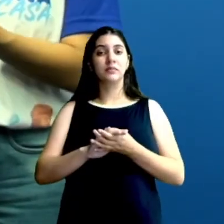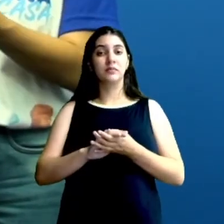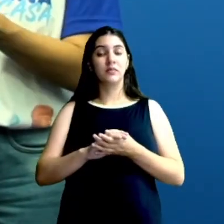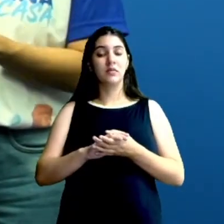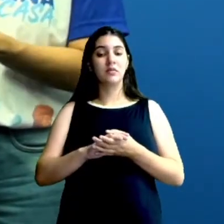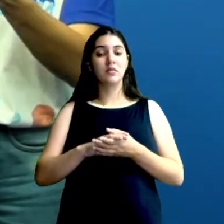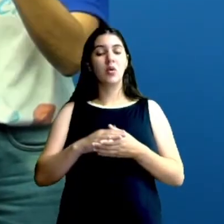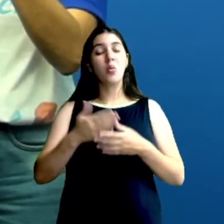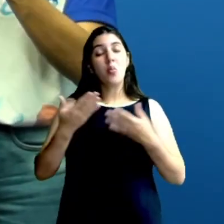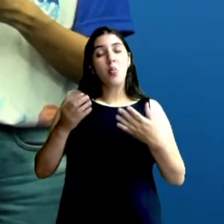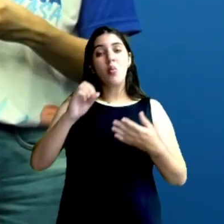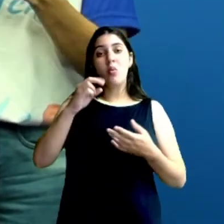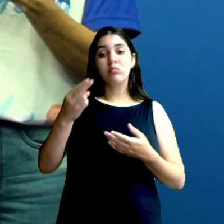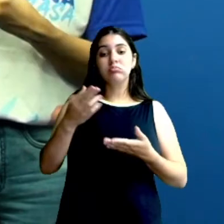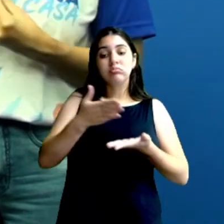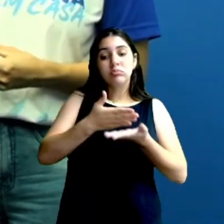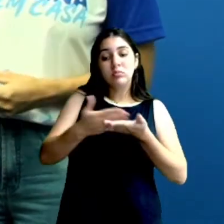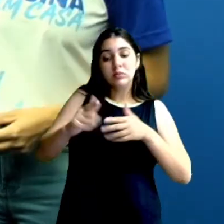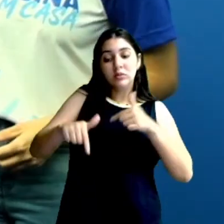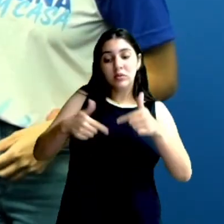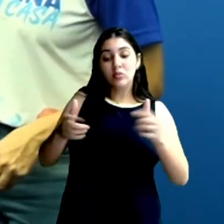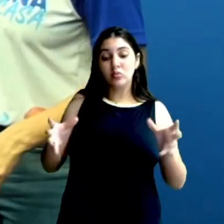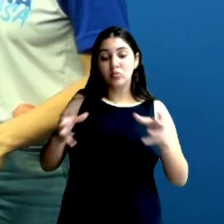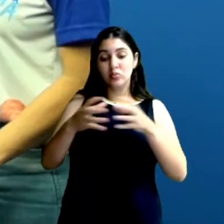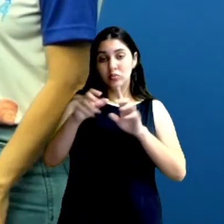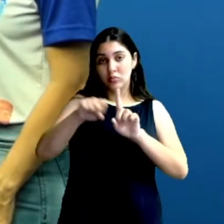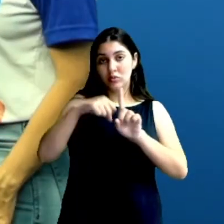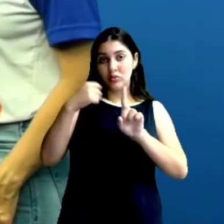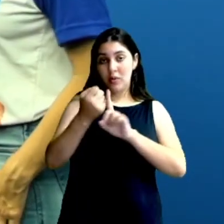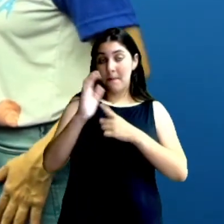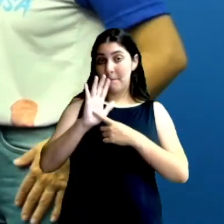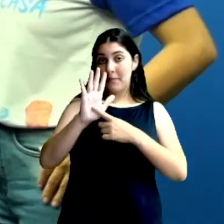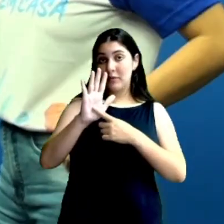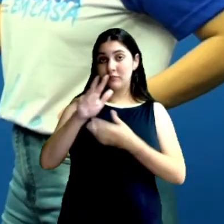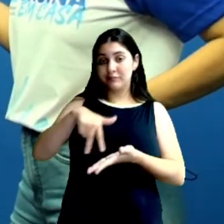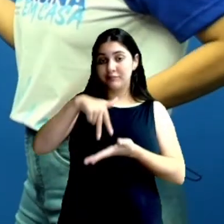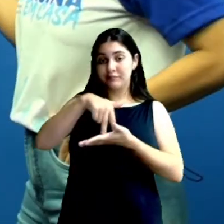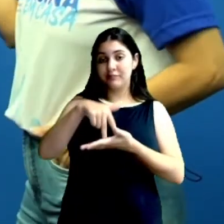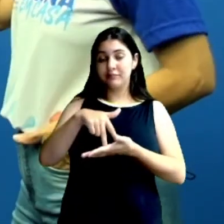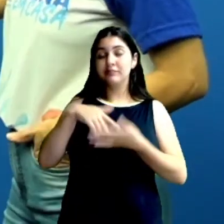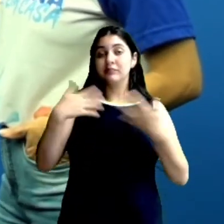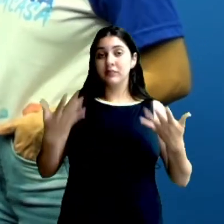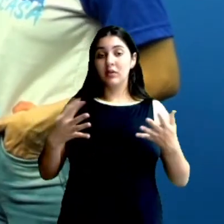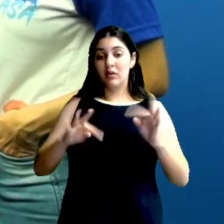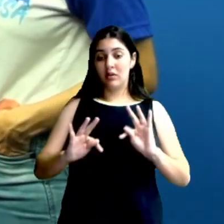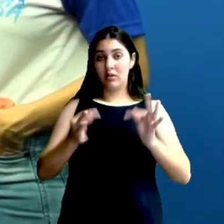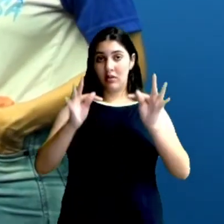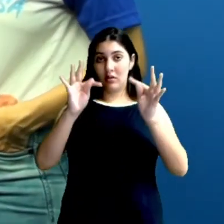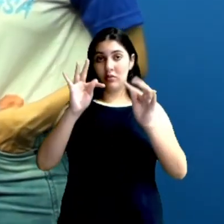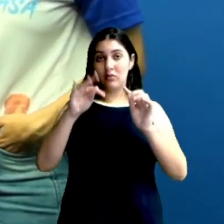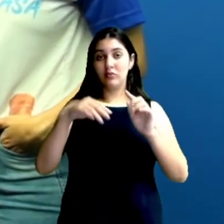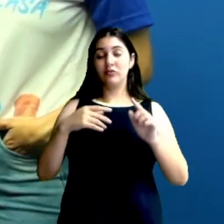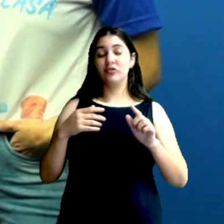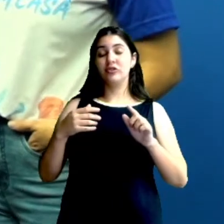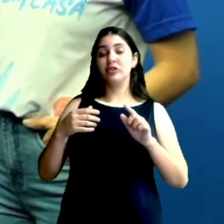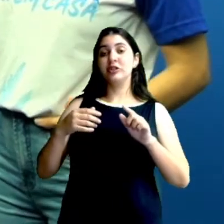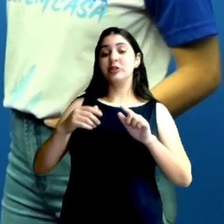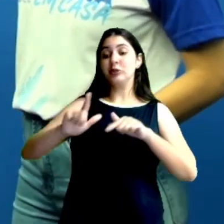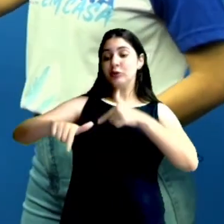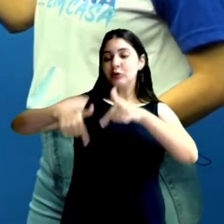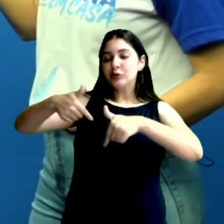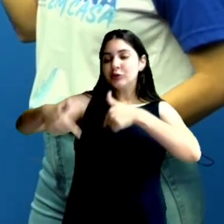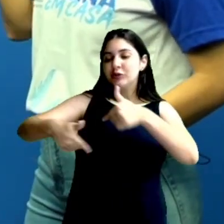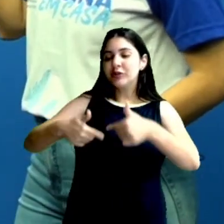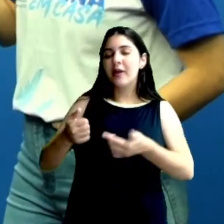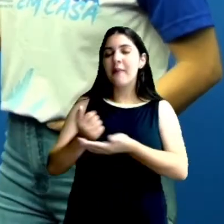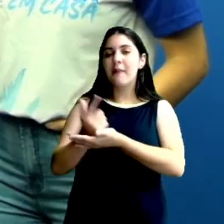para a partir dele os grupos sociais se constituírem. Então, a tecnologia no mercado de trabalho, ela vai gerar